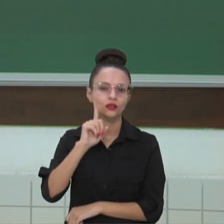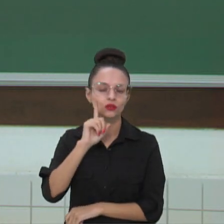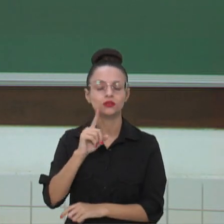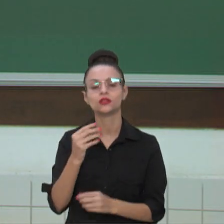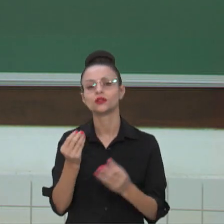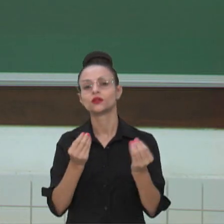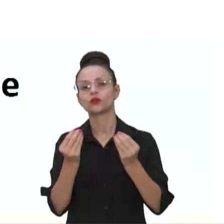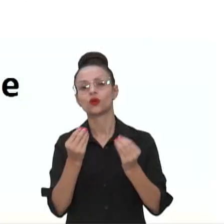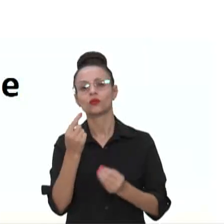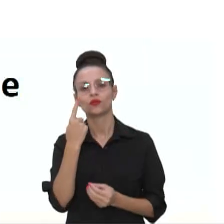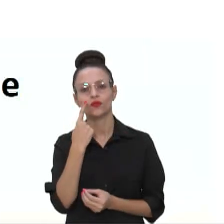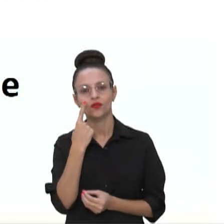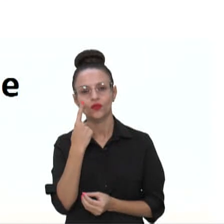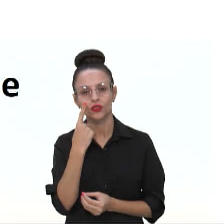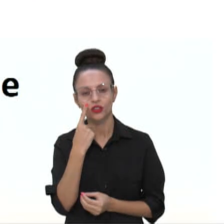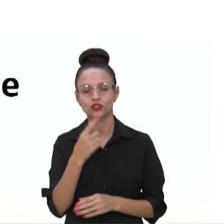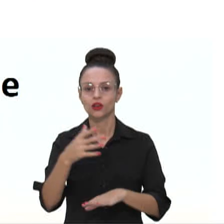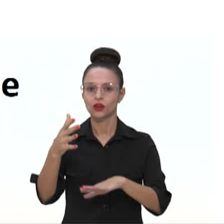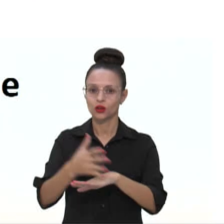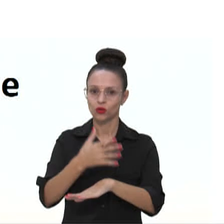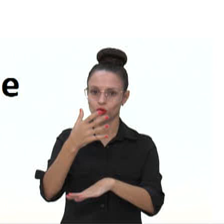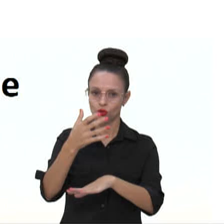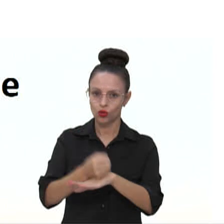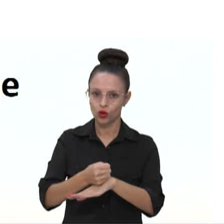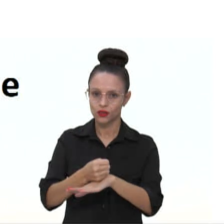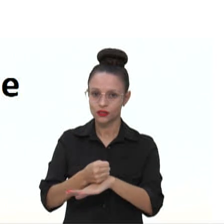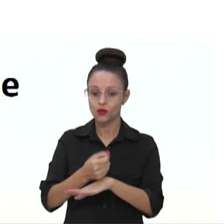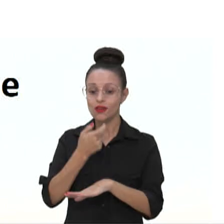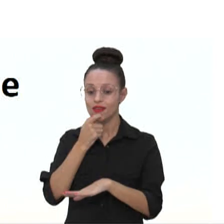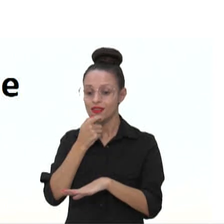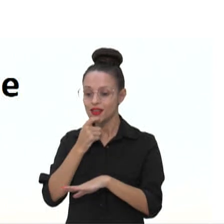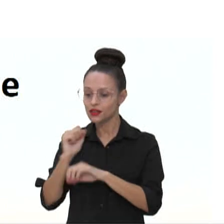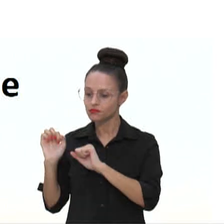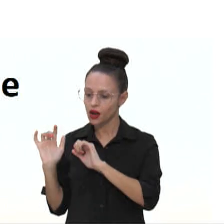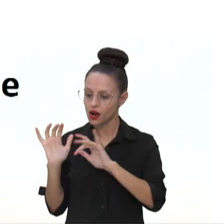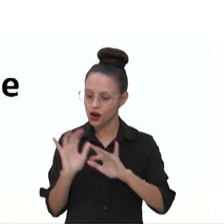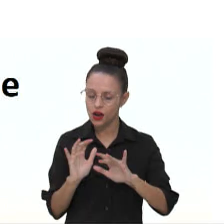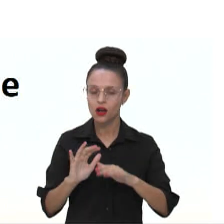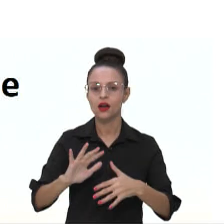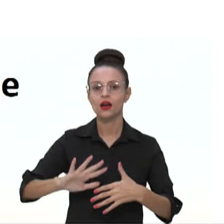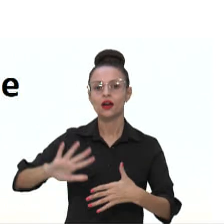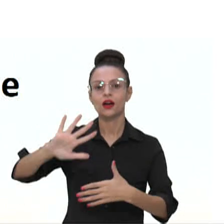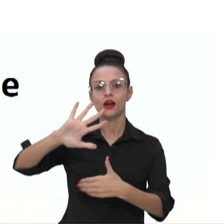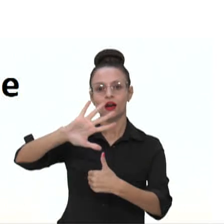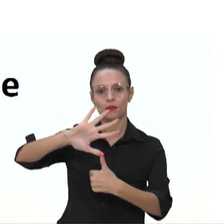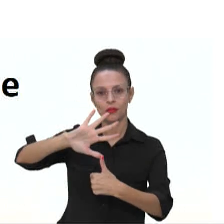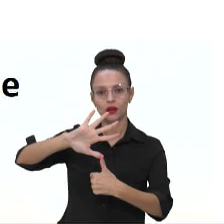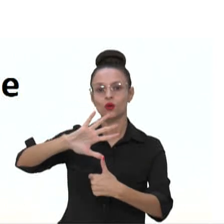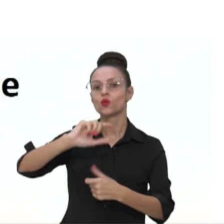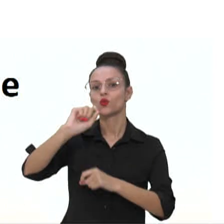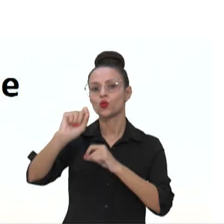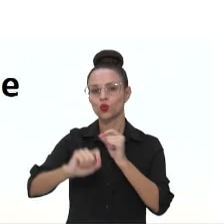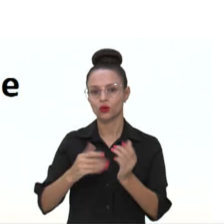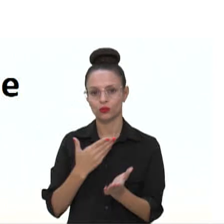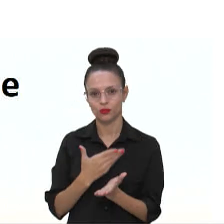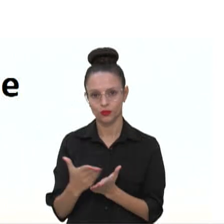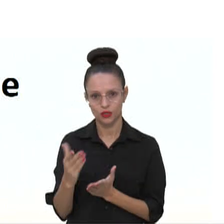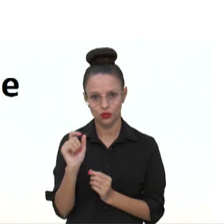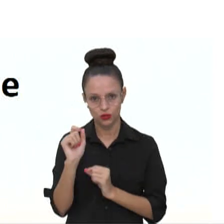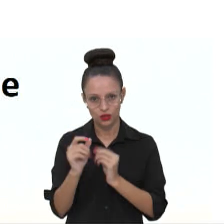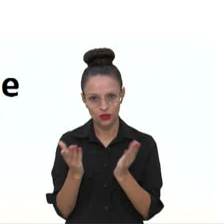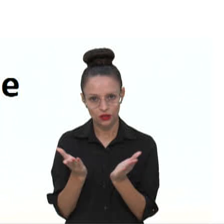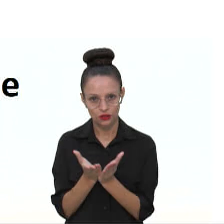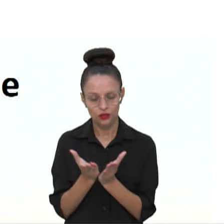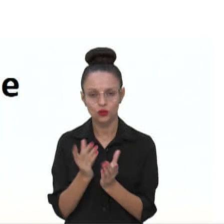você confirmar. A colonização inglesa na América do Norte foi iniciada por colonos protestantes